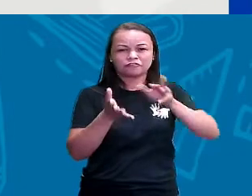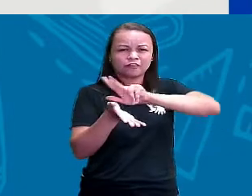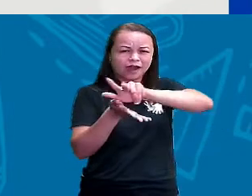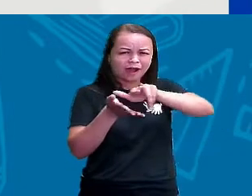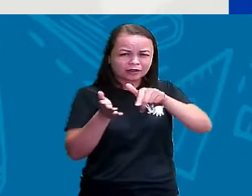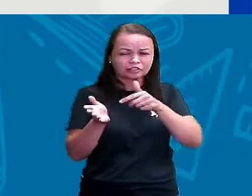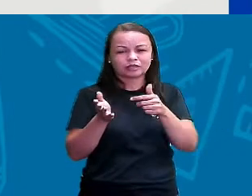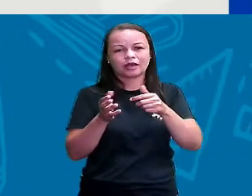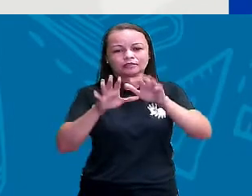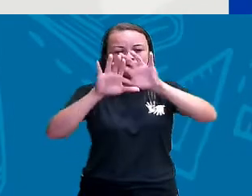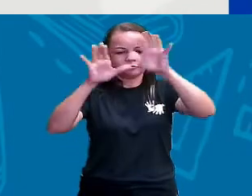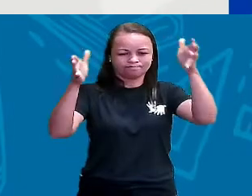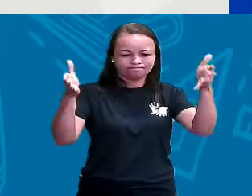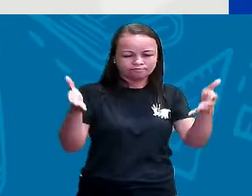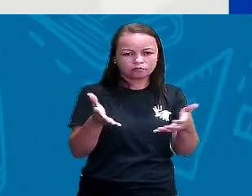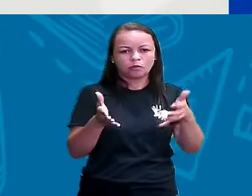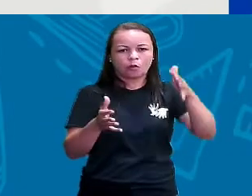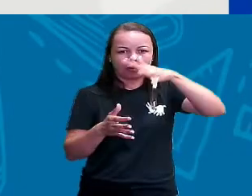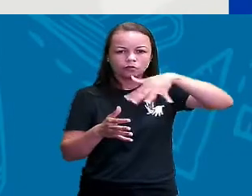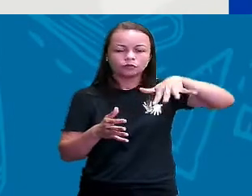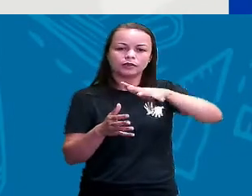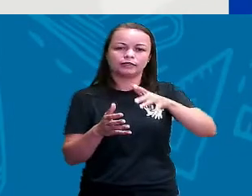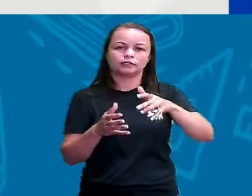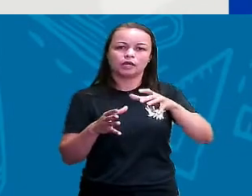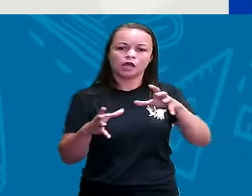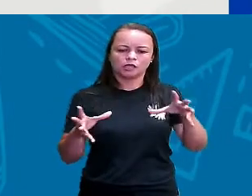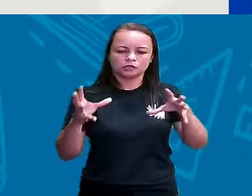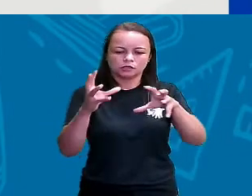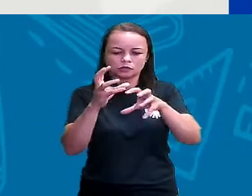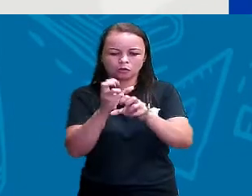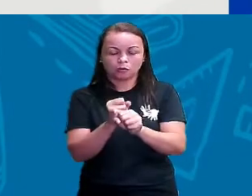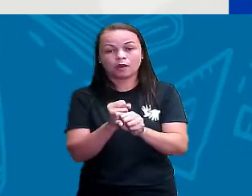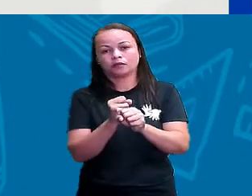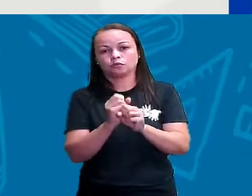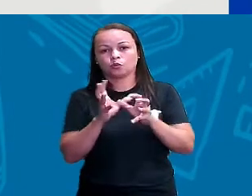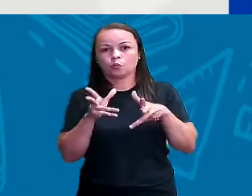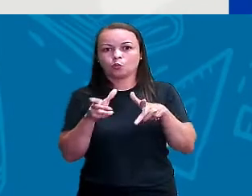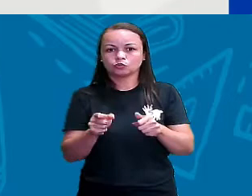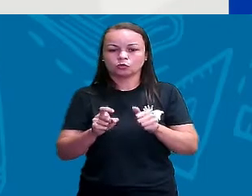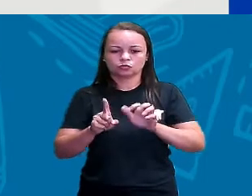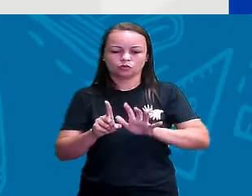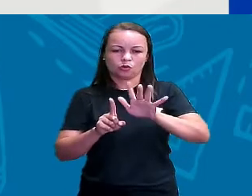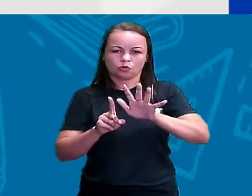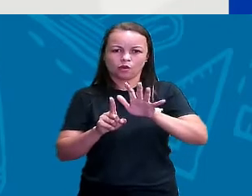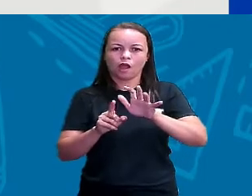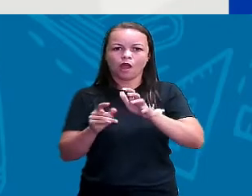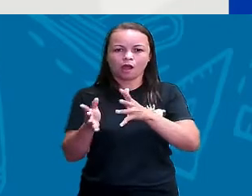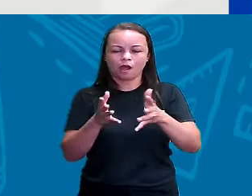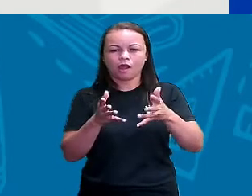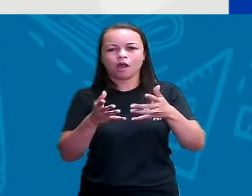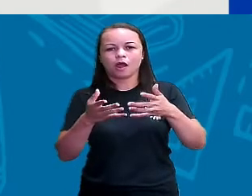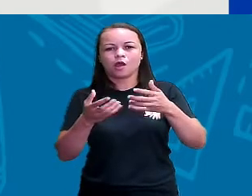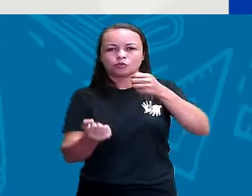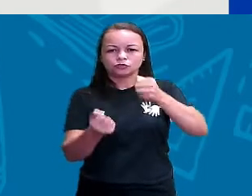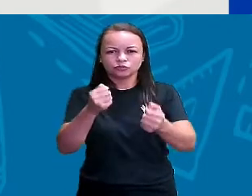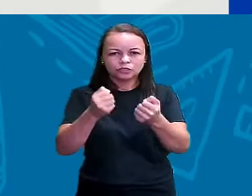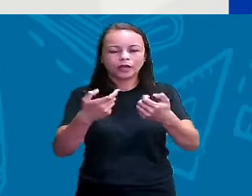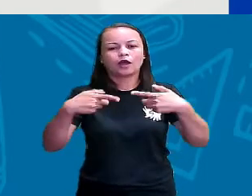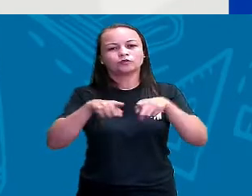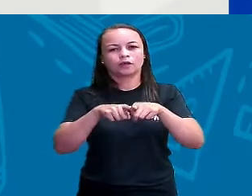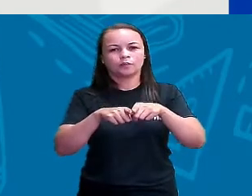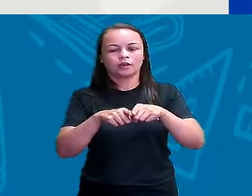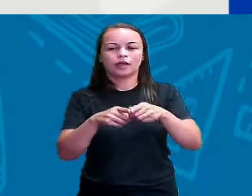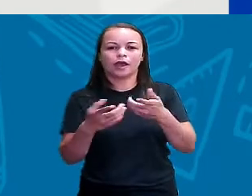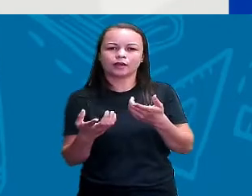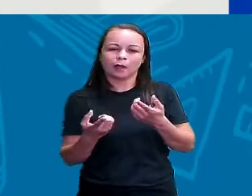na nossa atmosfera. E somado com todos aqueles gases que são produzidos pelos carros, acabam provocando, tá